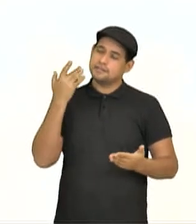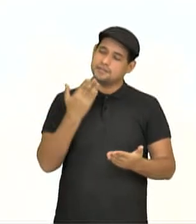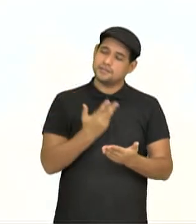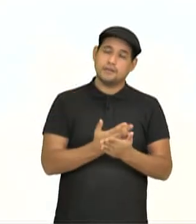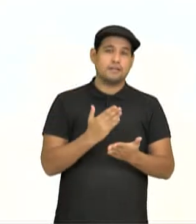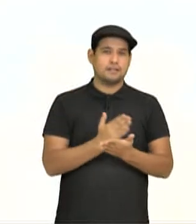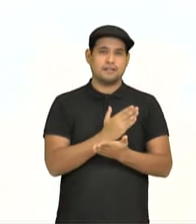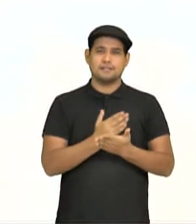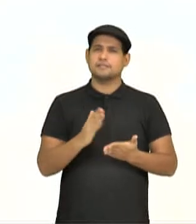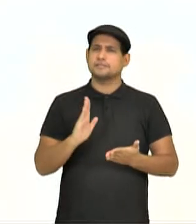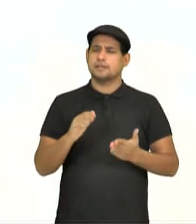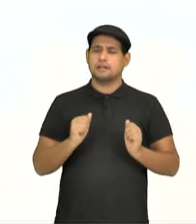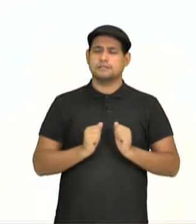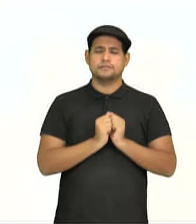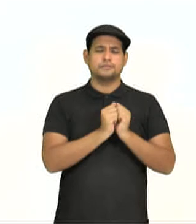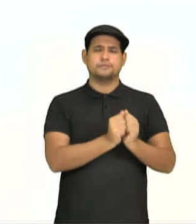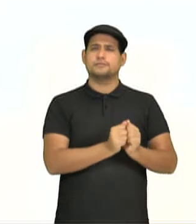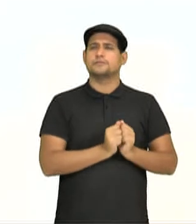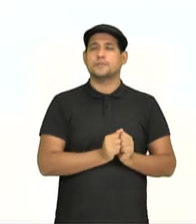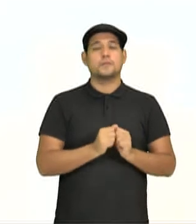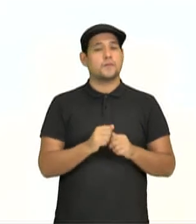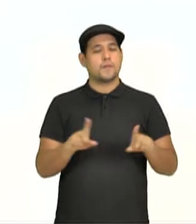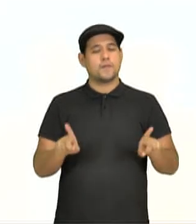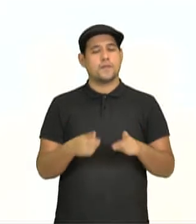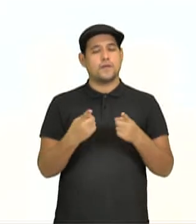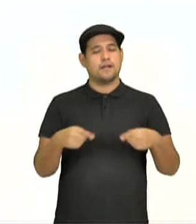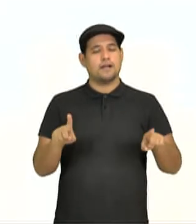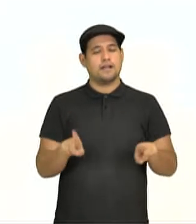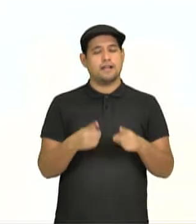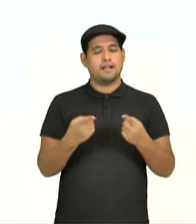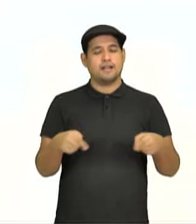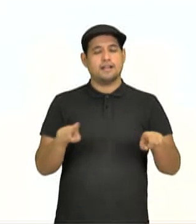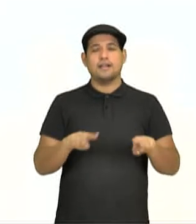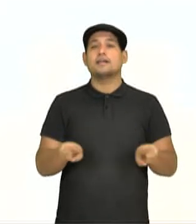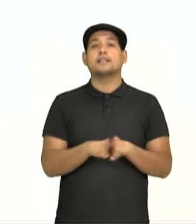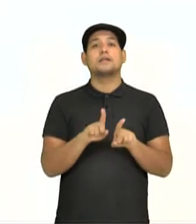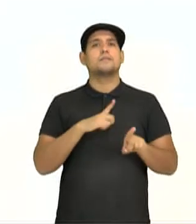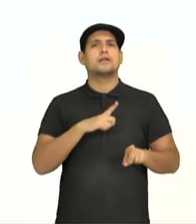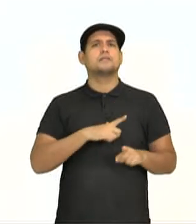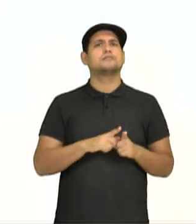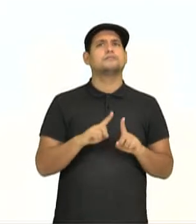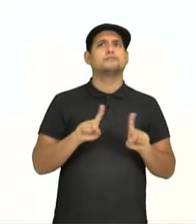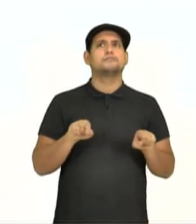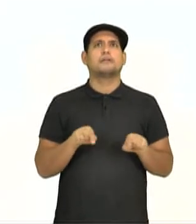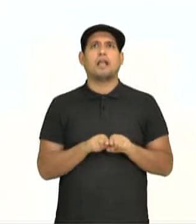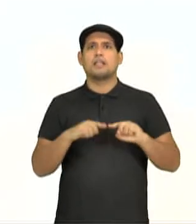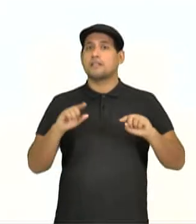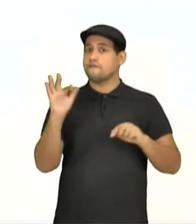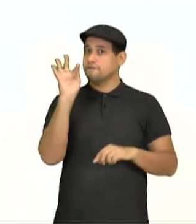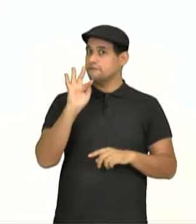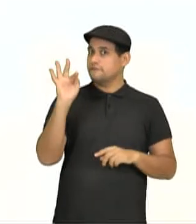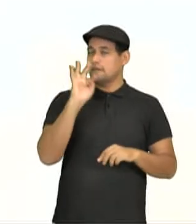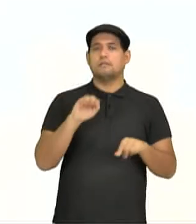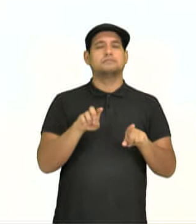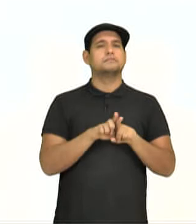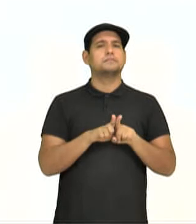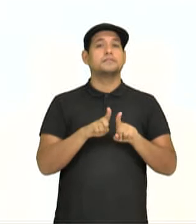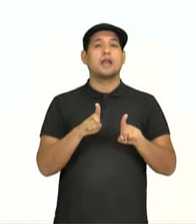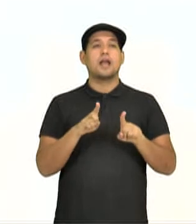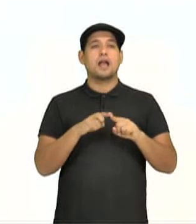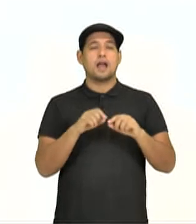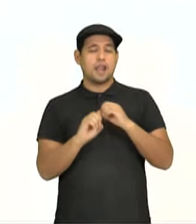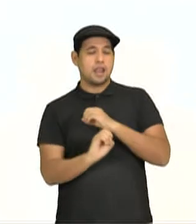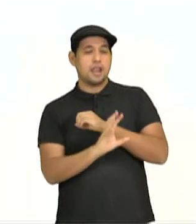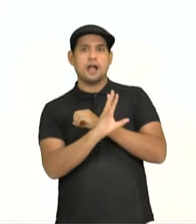algumas vezes era acompanhada até por música. Além de ser usada em ambientes acadêmicos, a lanterna